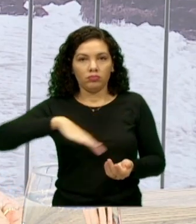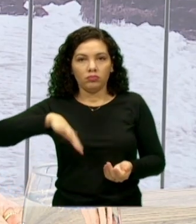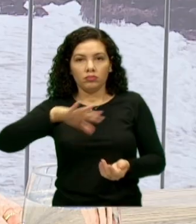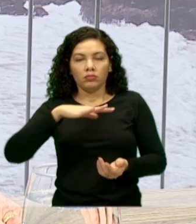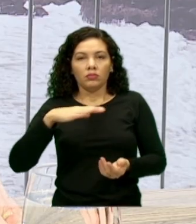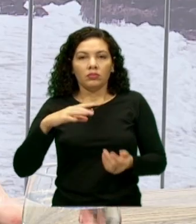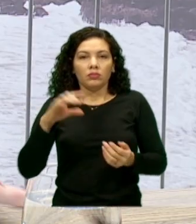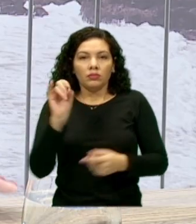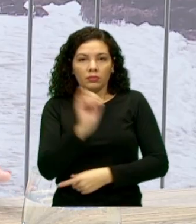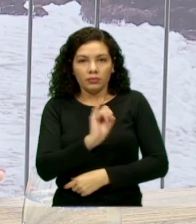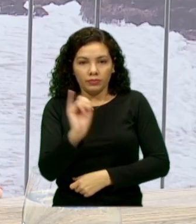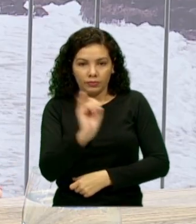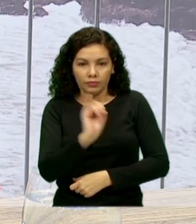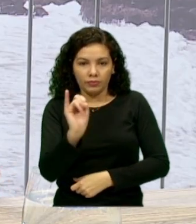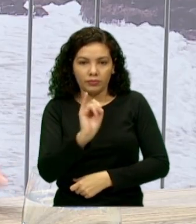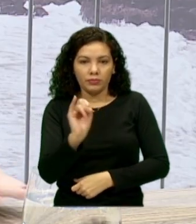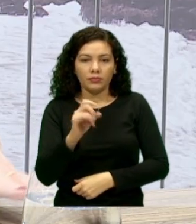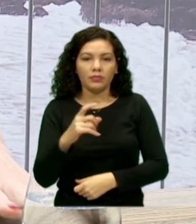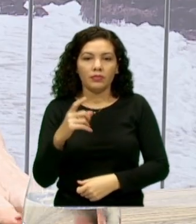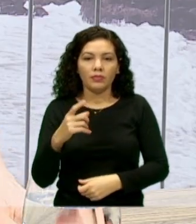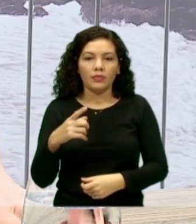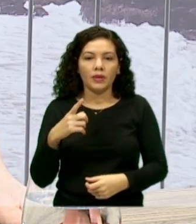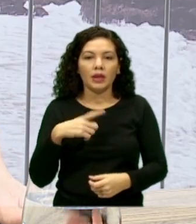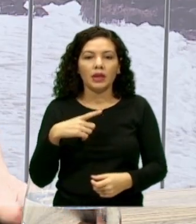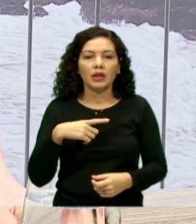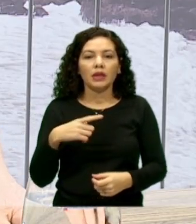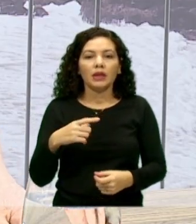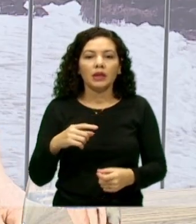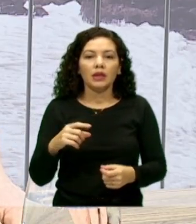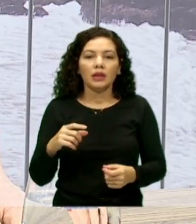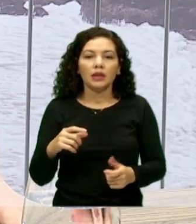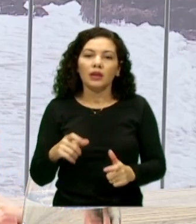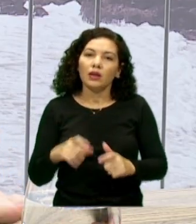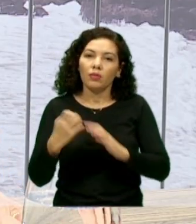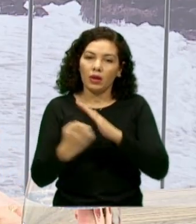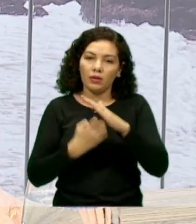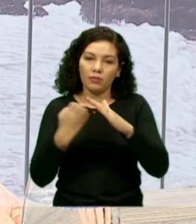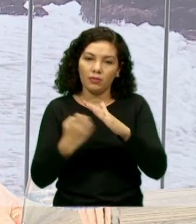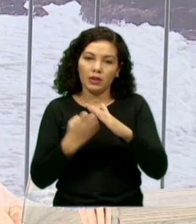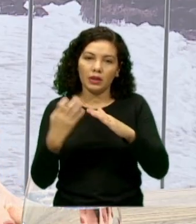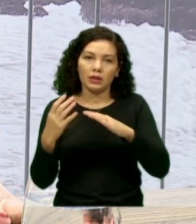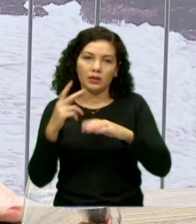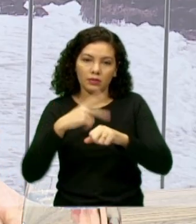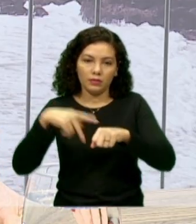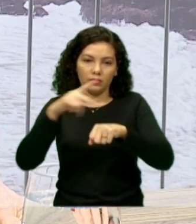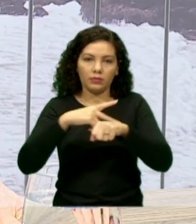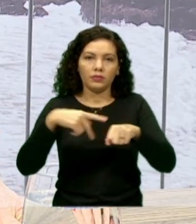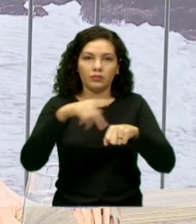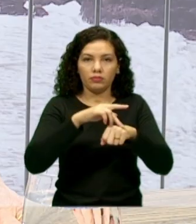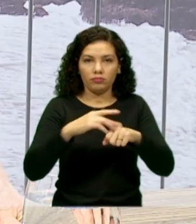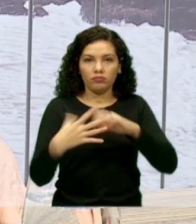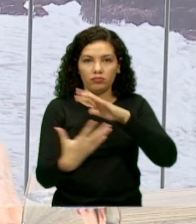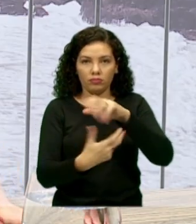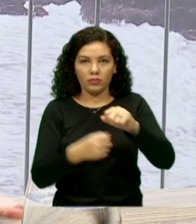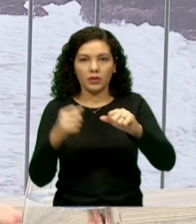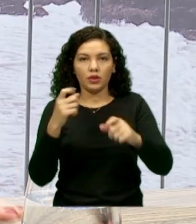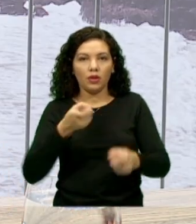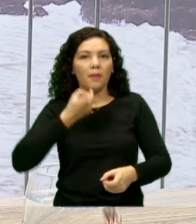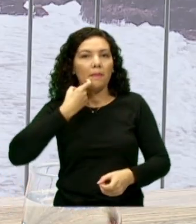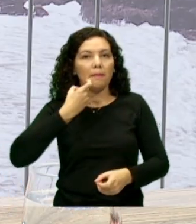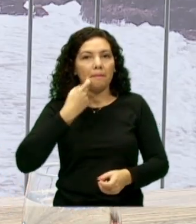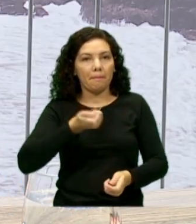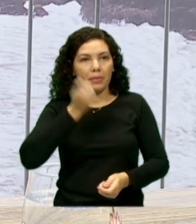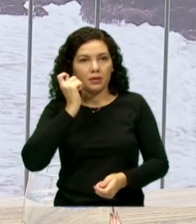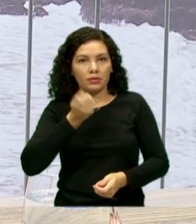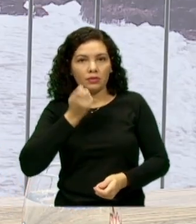Itajaí a gente tirou por uma grande empresa multinacional de pescados que a gente tem. Essa